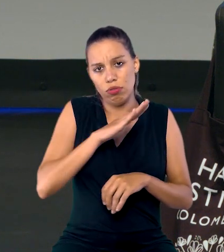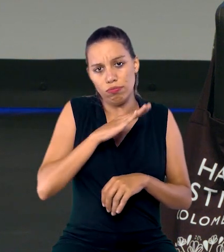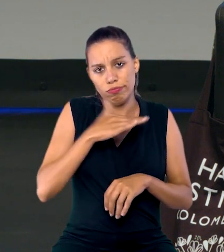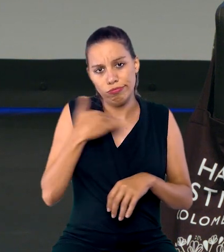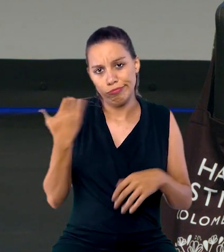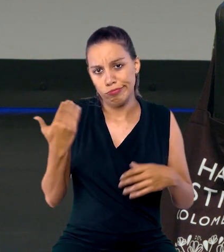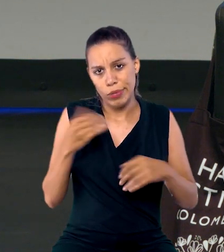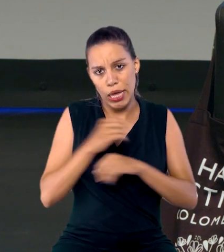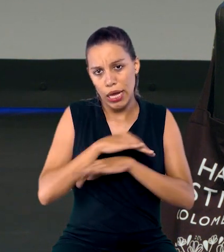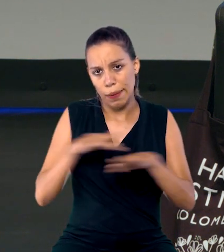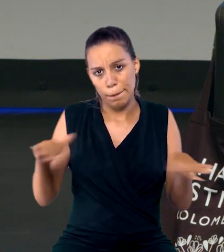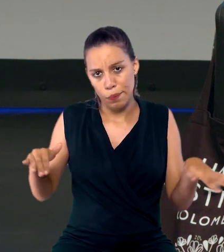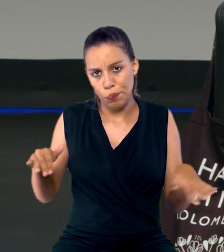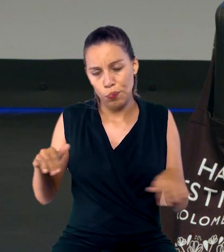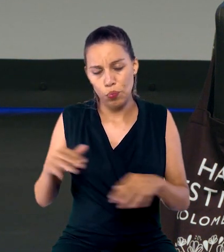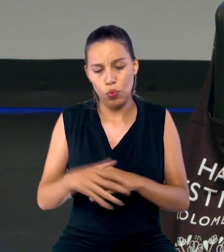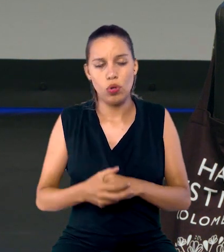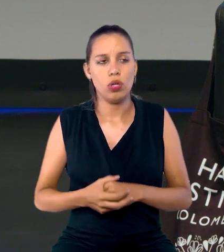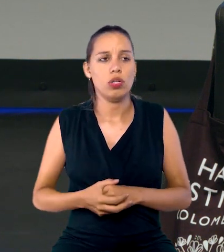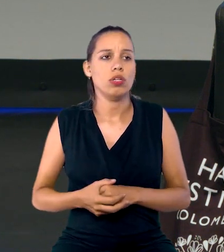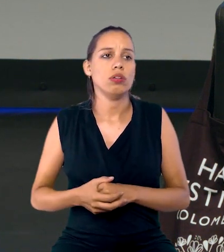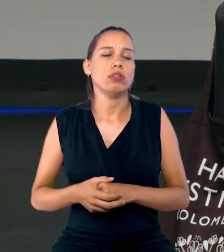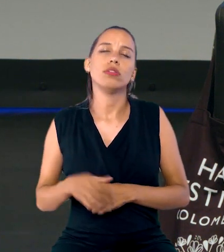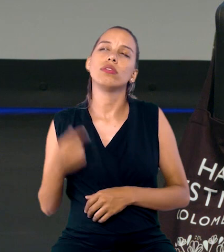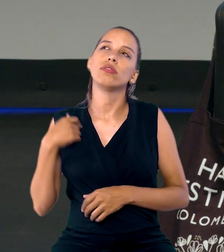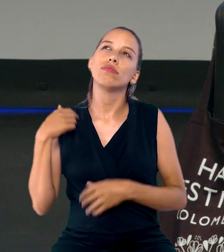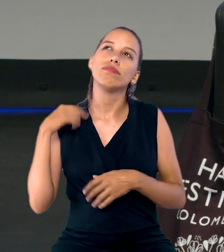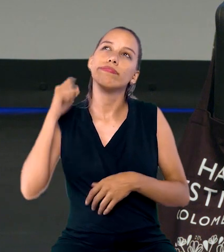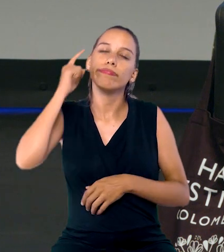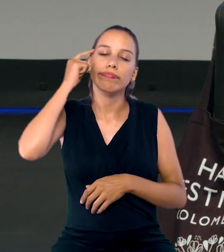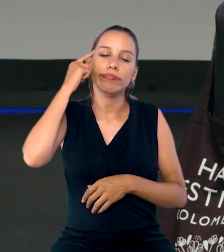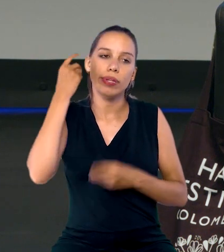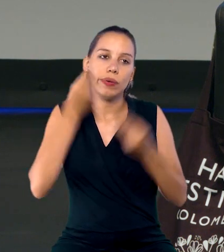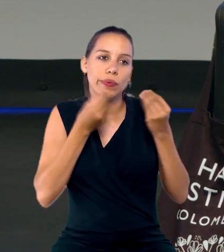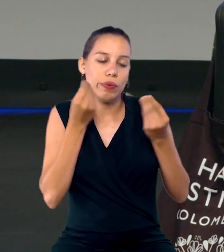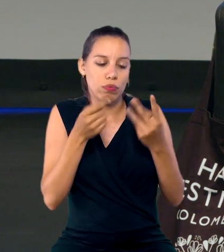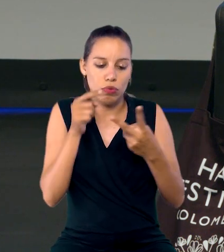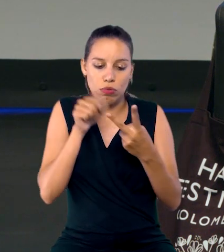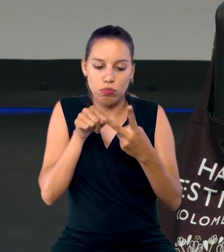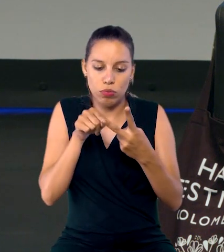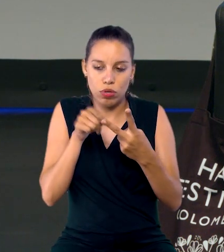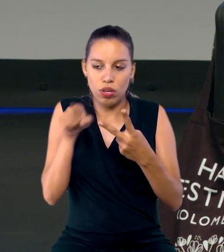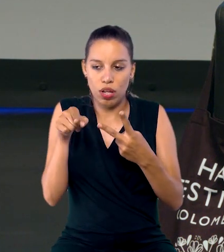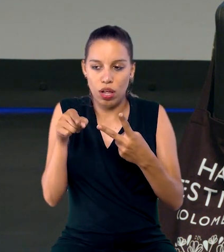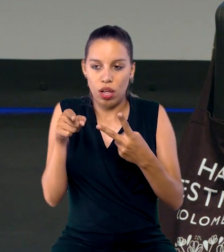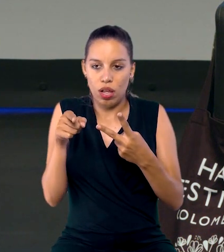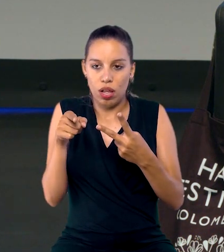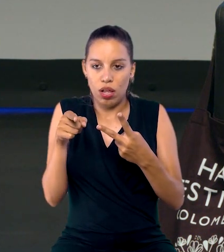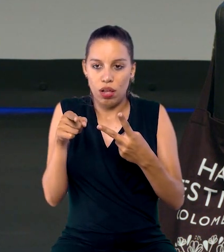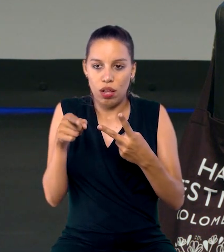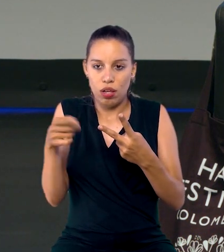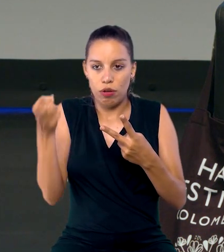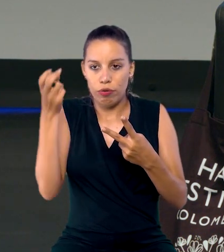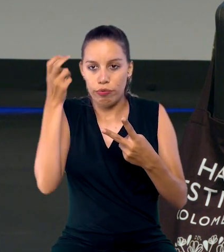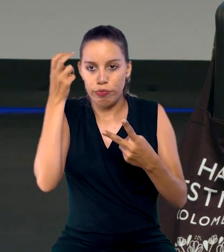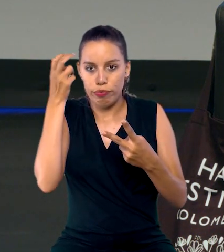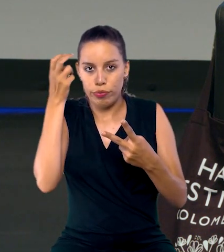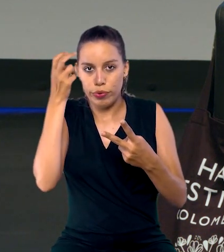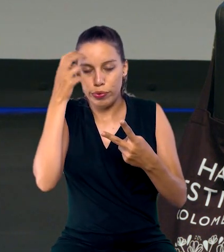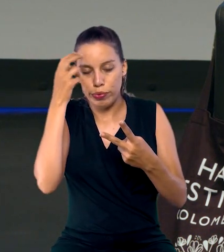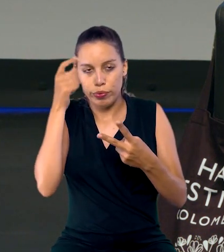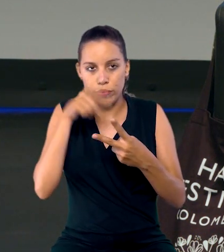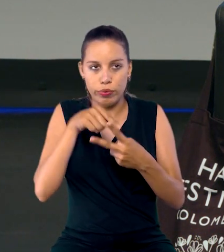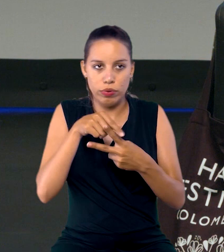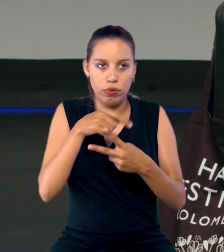literal. E aí eu fiquei pensando quanto que esse binarismo de um é simbólico e o outro é concreto, um é cultural,